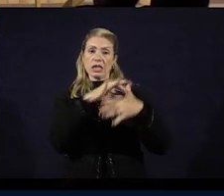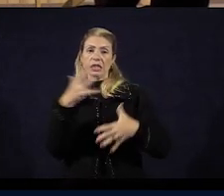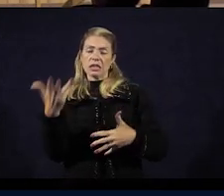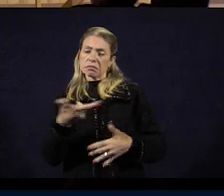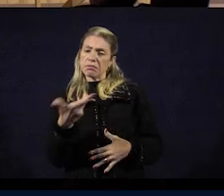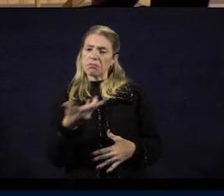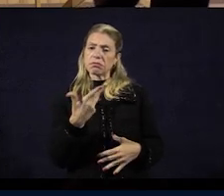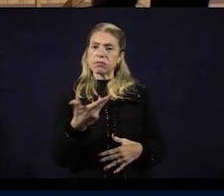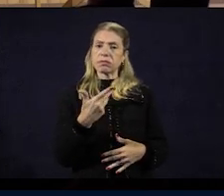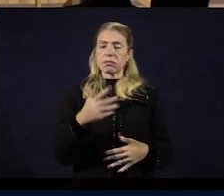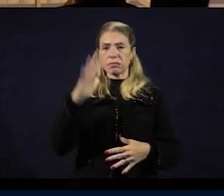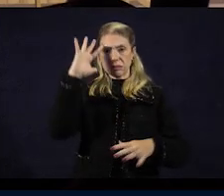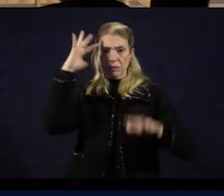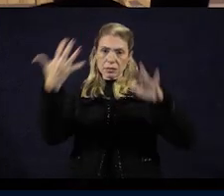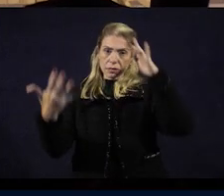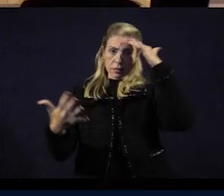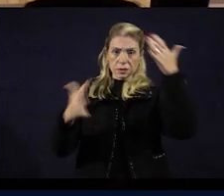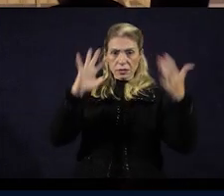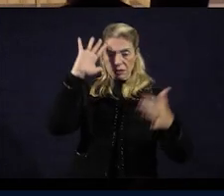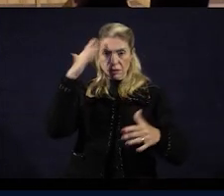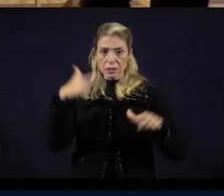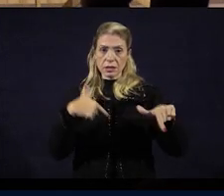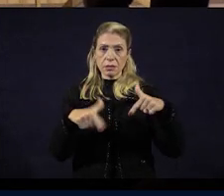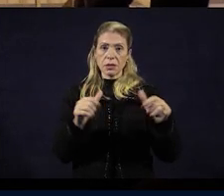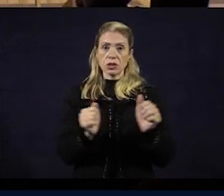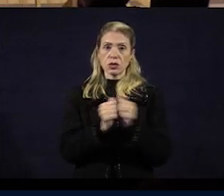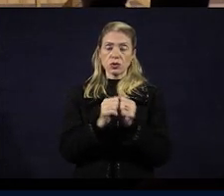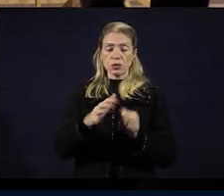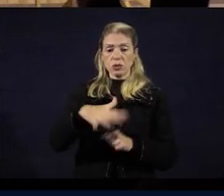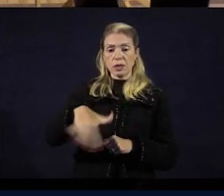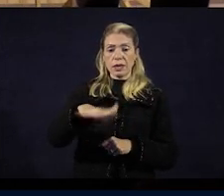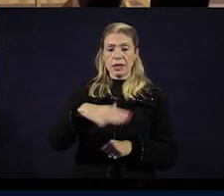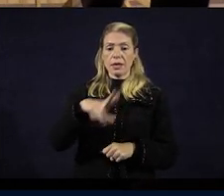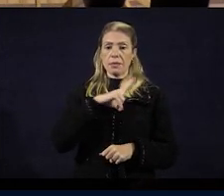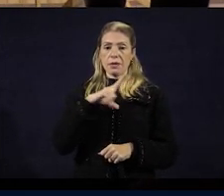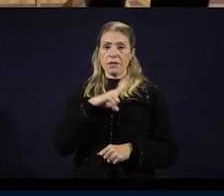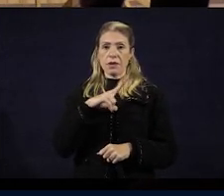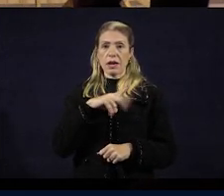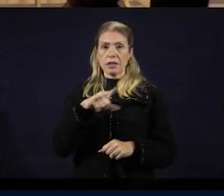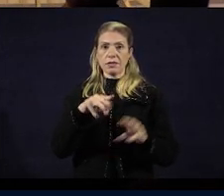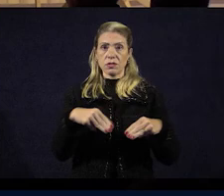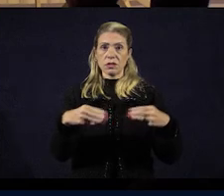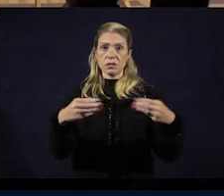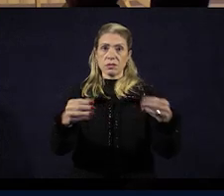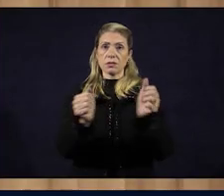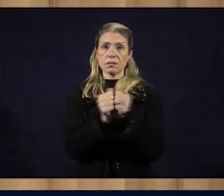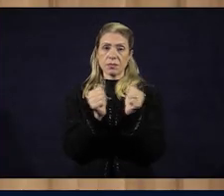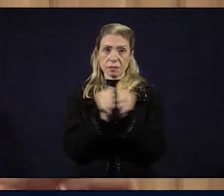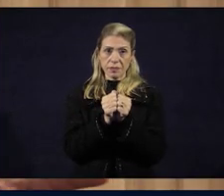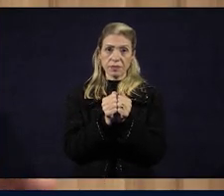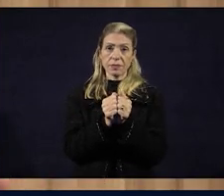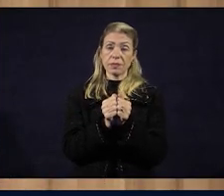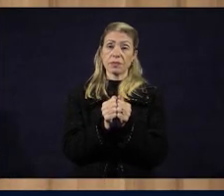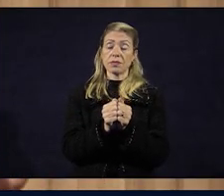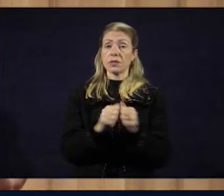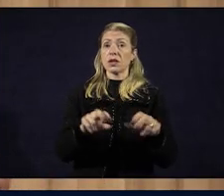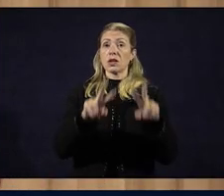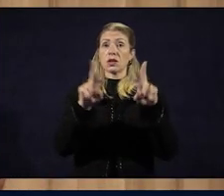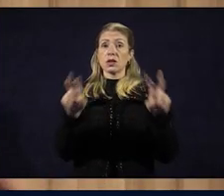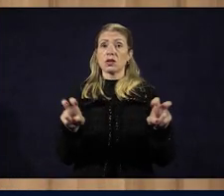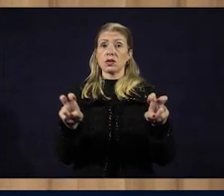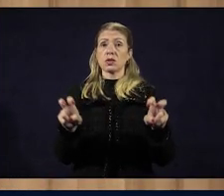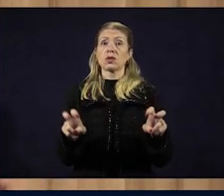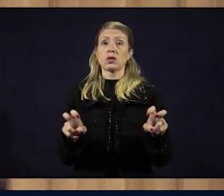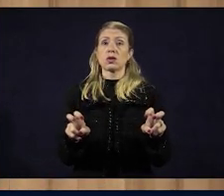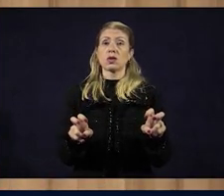veloz, trabalhando junto com o setor privado. Então, um prazer enorme estar aqui com você, ministro. Com relação a Rumo, vou dar um